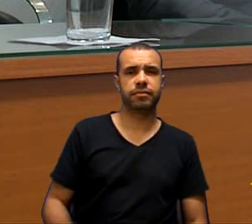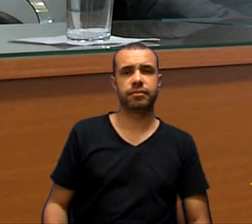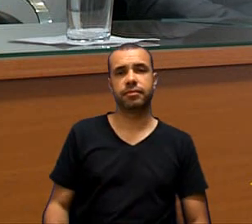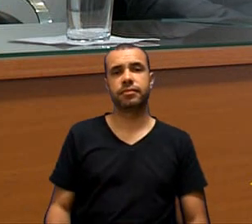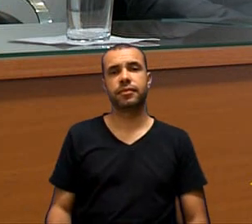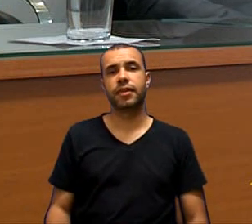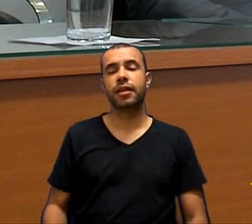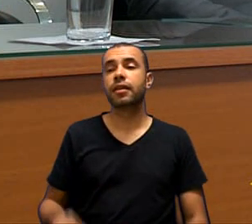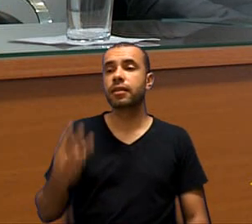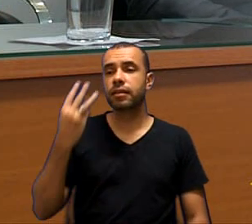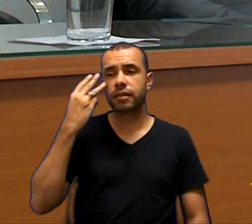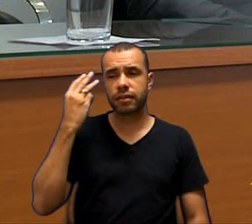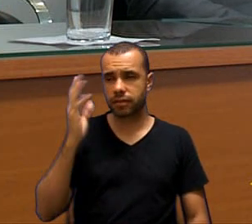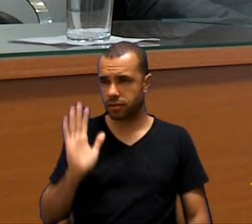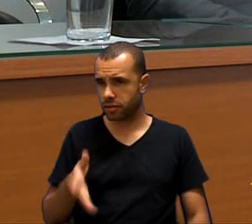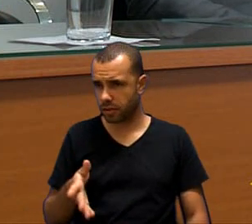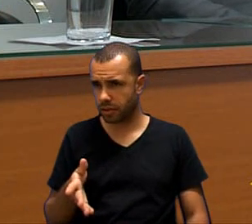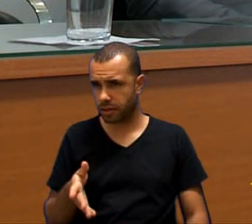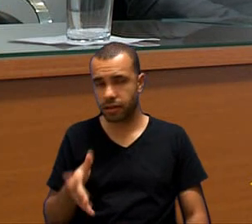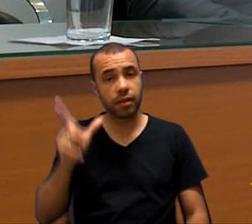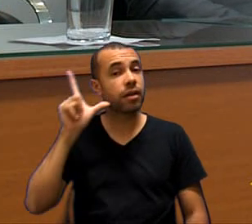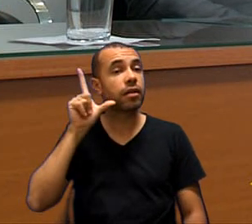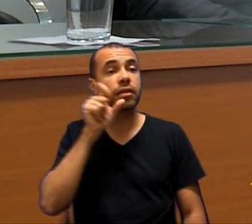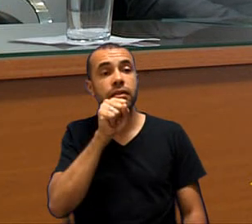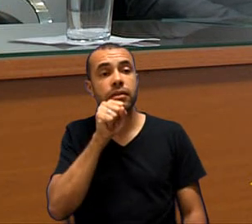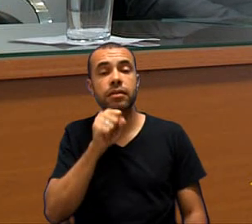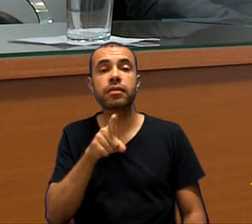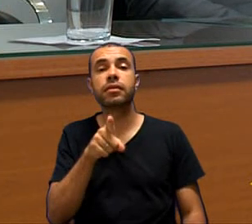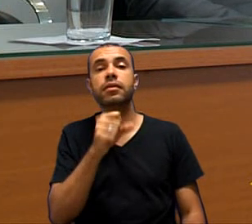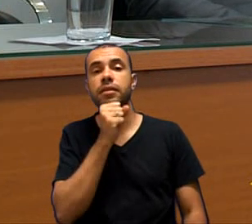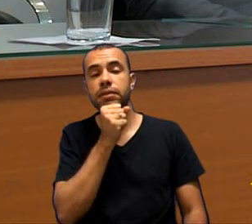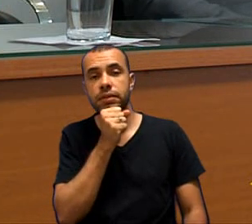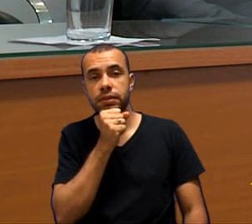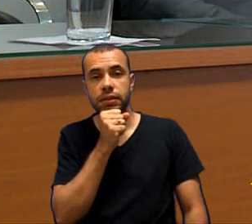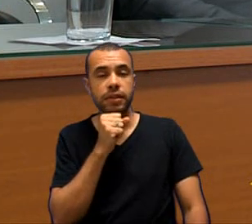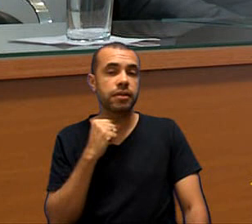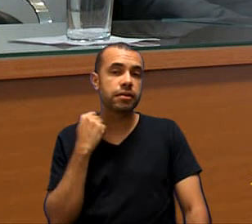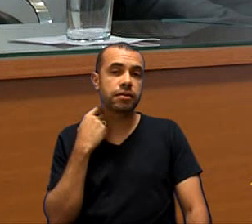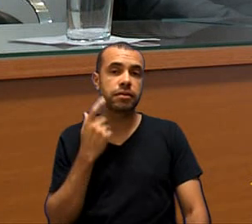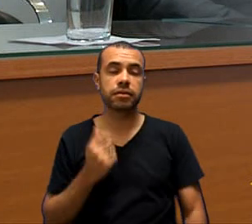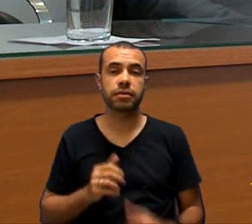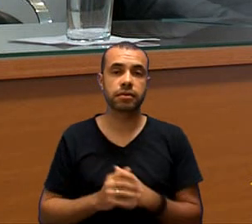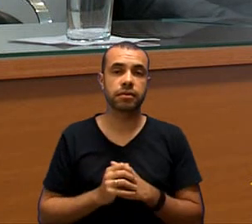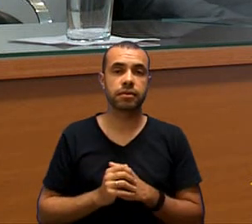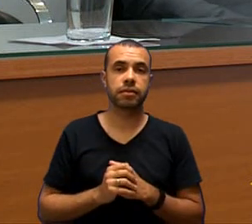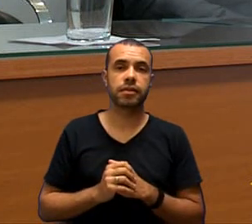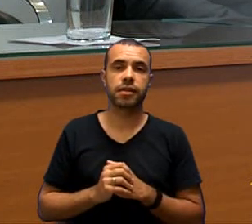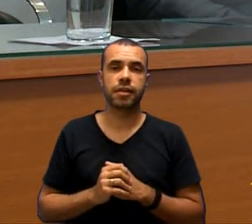Vereador João Dorizete já falou. Luiz Santos. Senhor Luiz Santos.